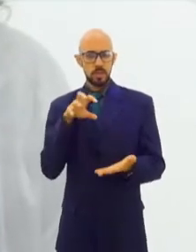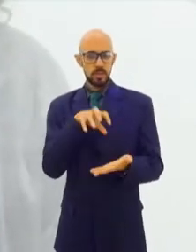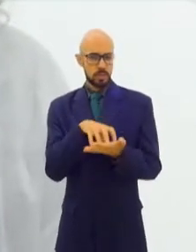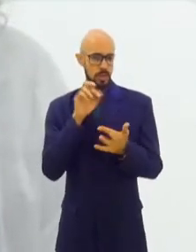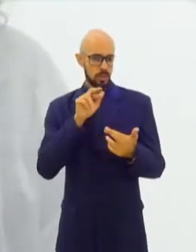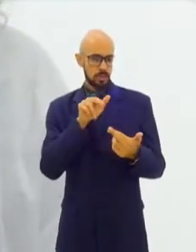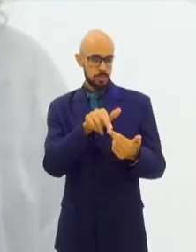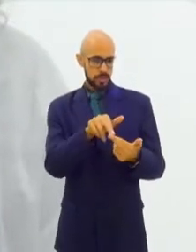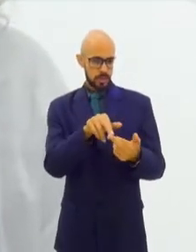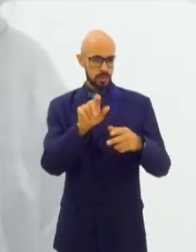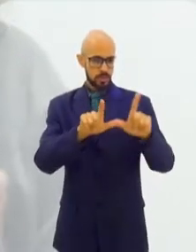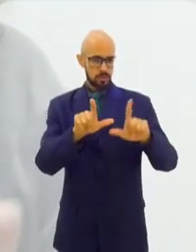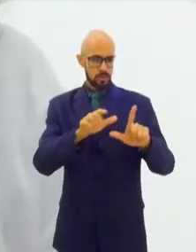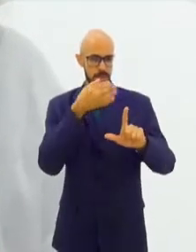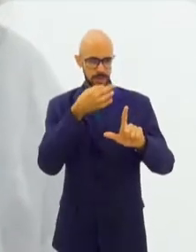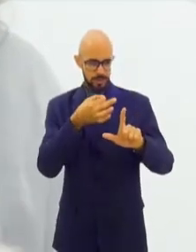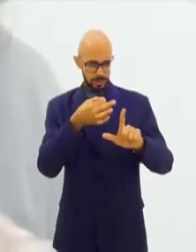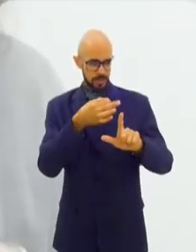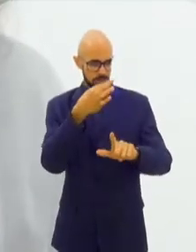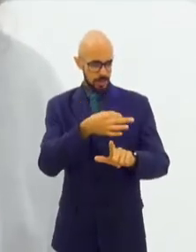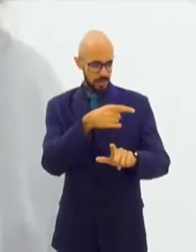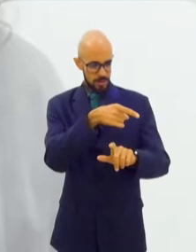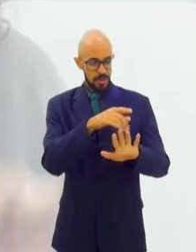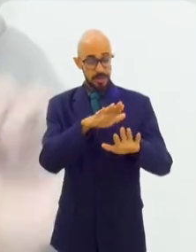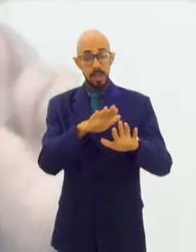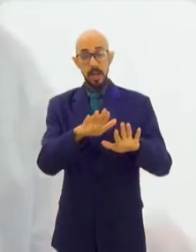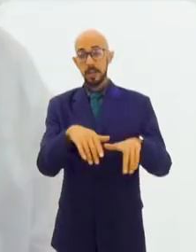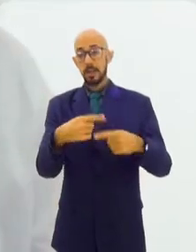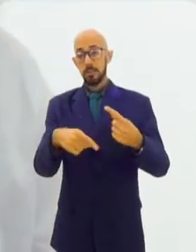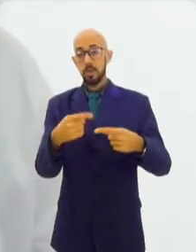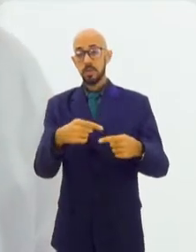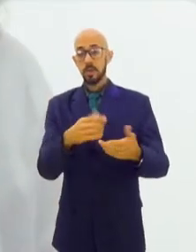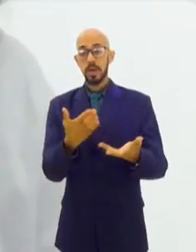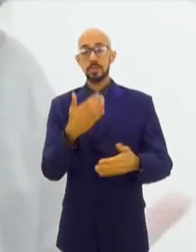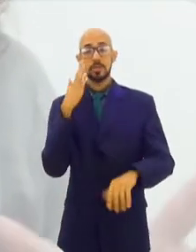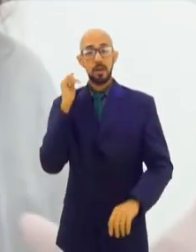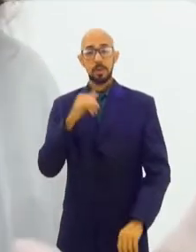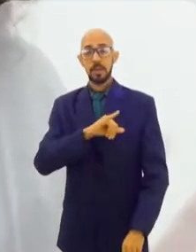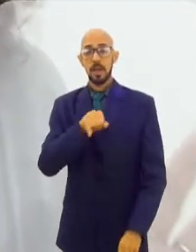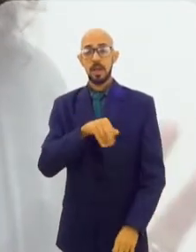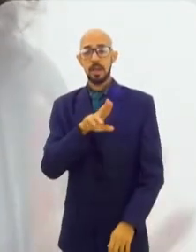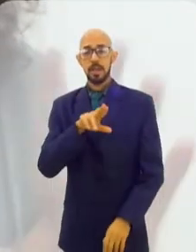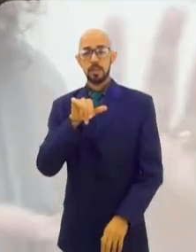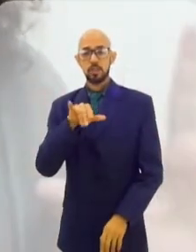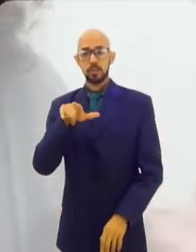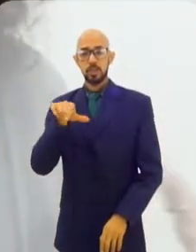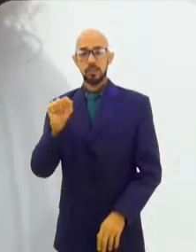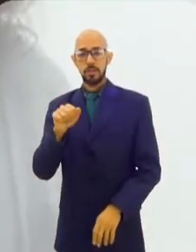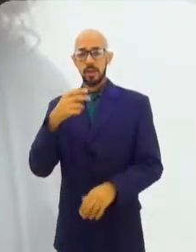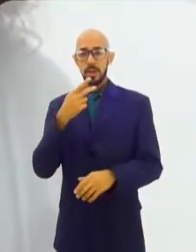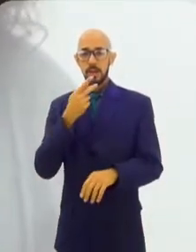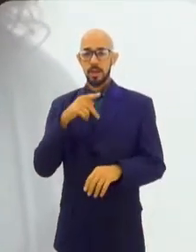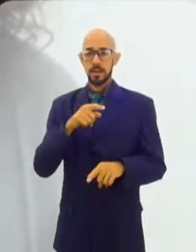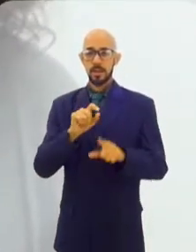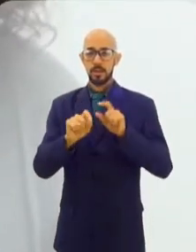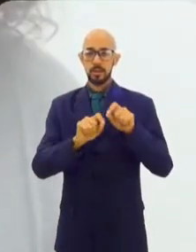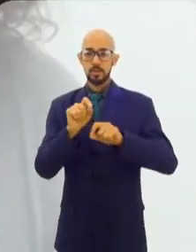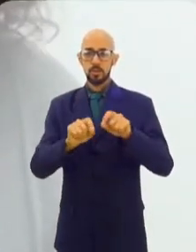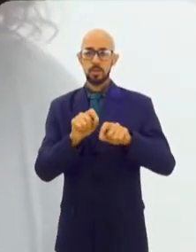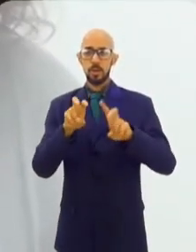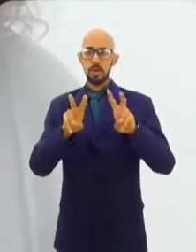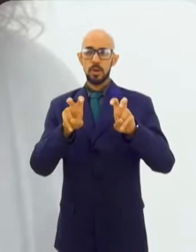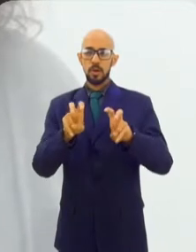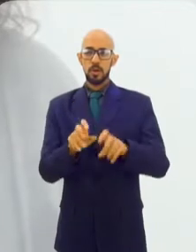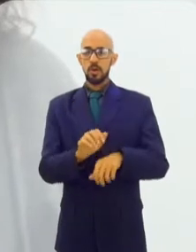centro de referência audiovisual Mas a gente não vai falar sobre isso agora que eu queria muito vir a Júlia sobre o que que essa indústria